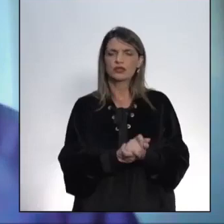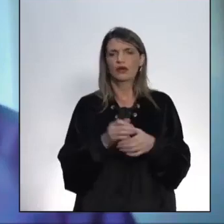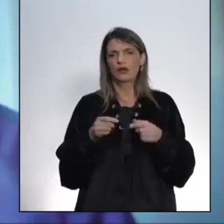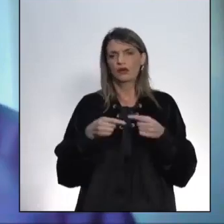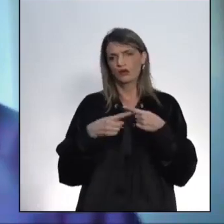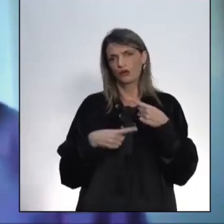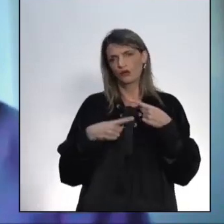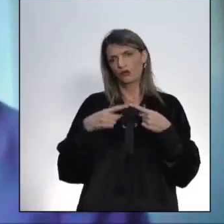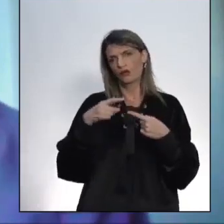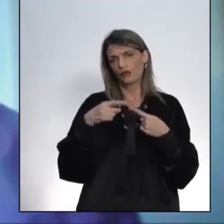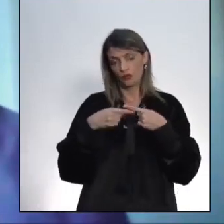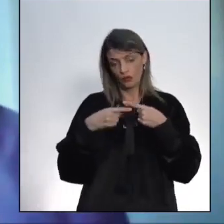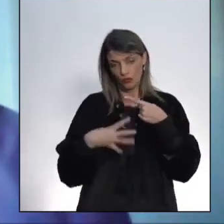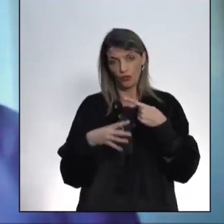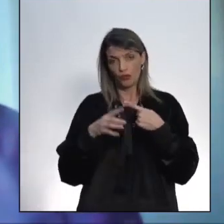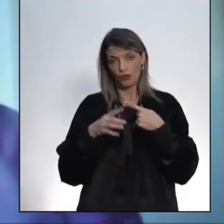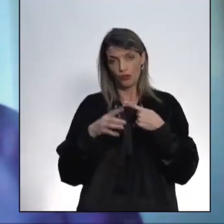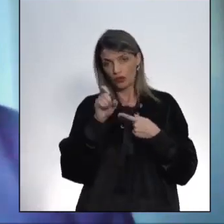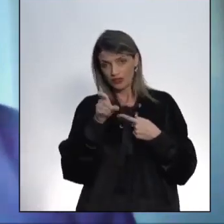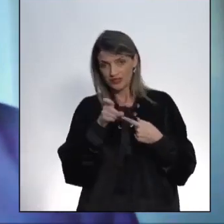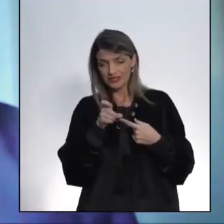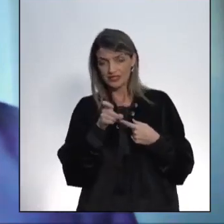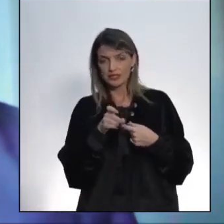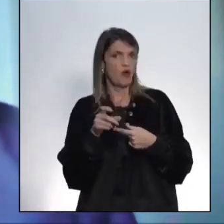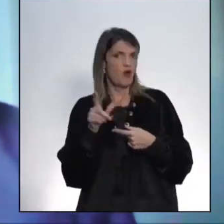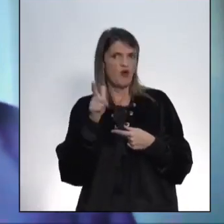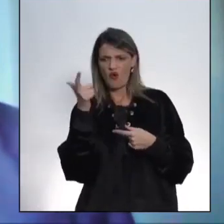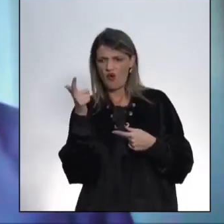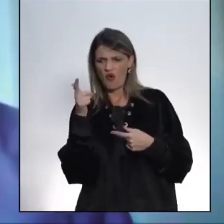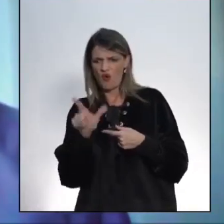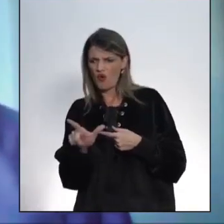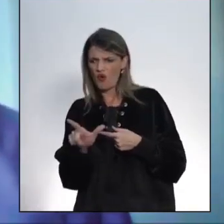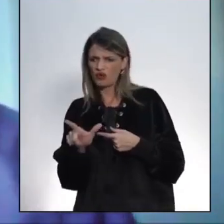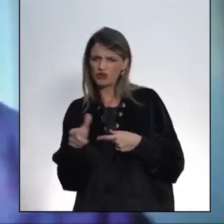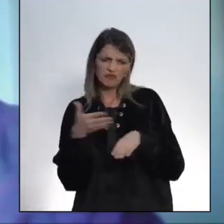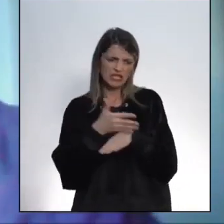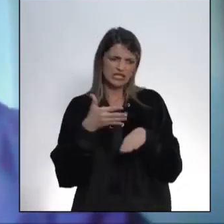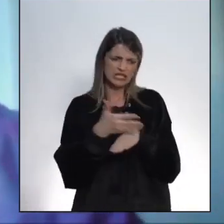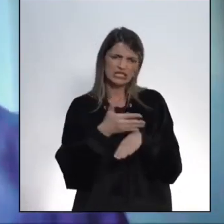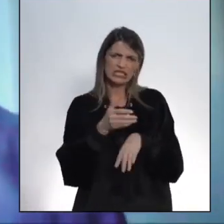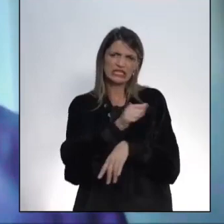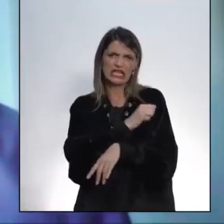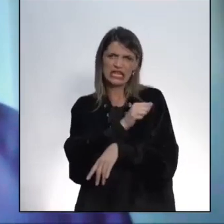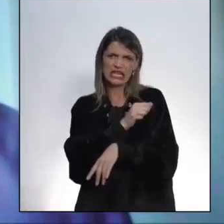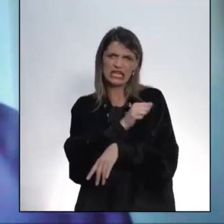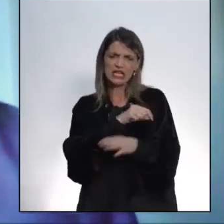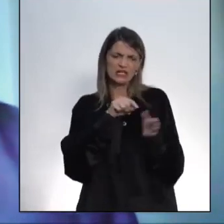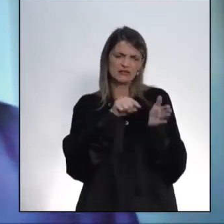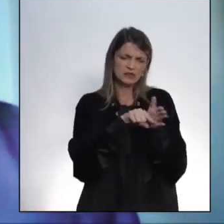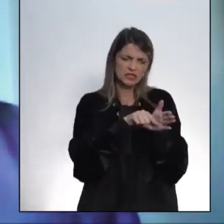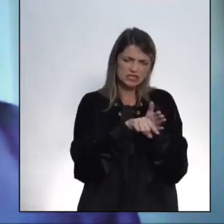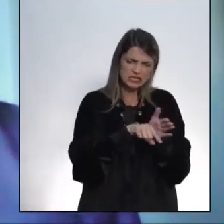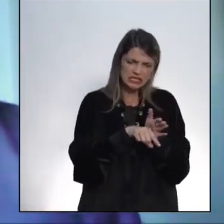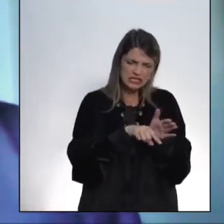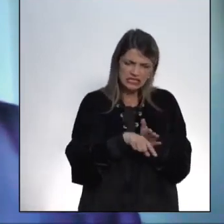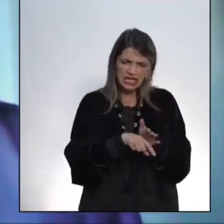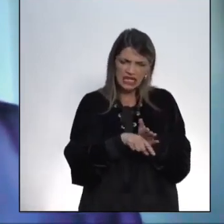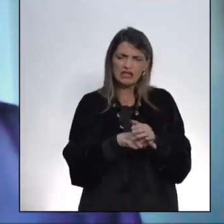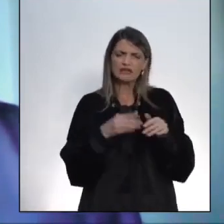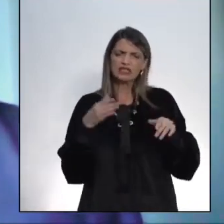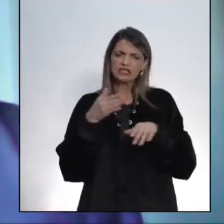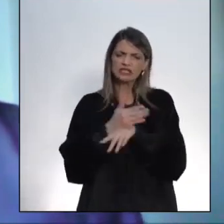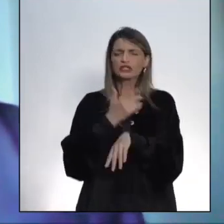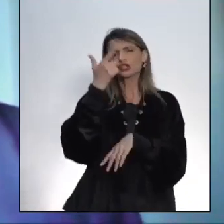tenho outro que vai arrasar, ele vai entrar nas aulas, ele vai interagir, ele vai buscar depois para rever o que ele não conseguiu